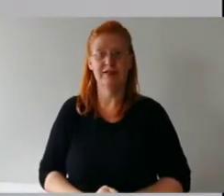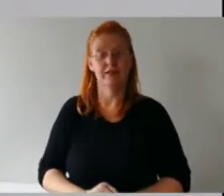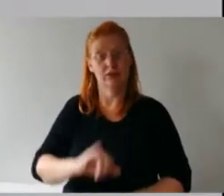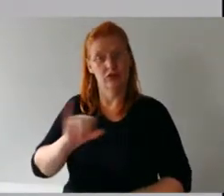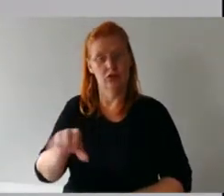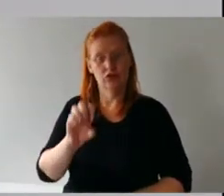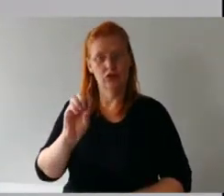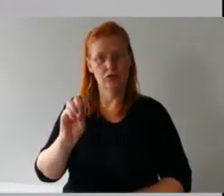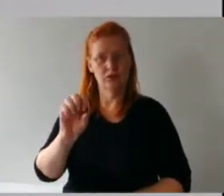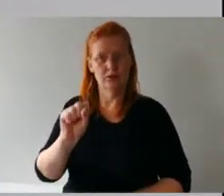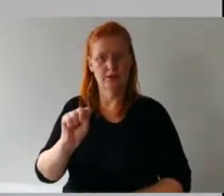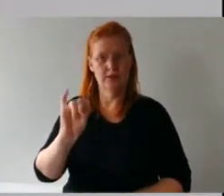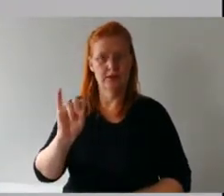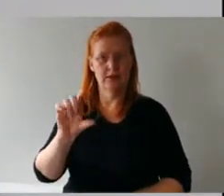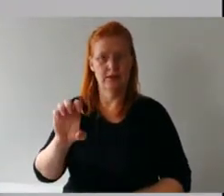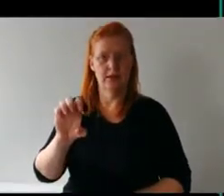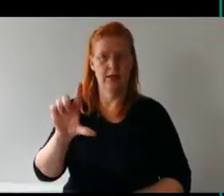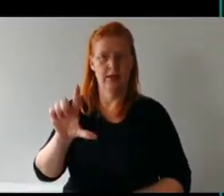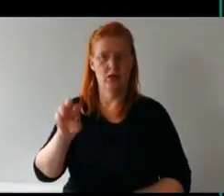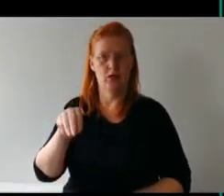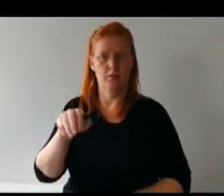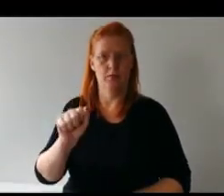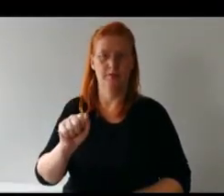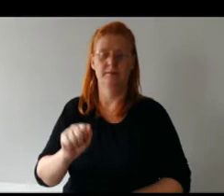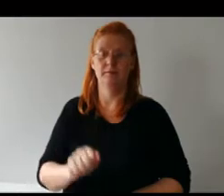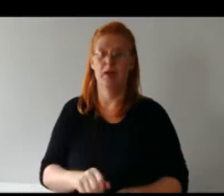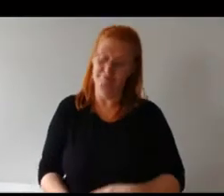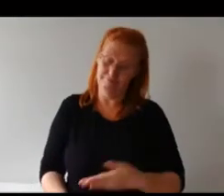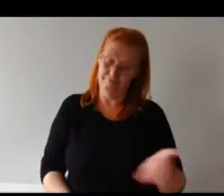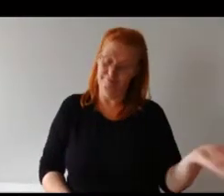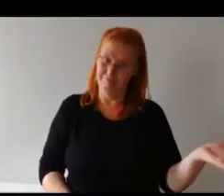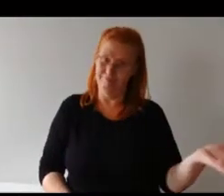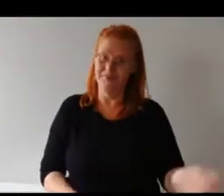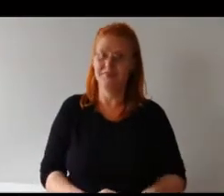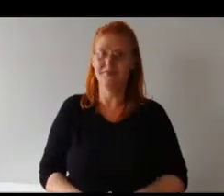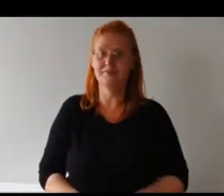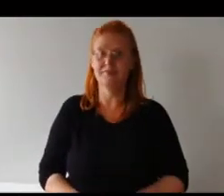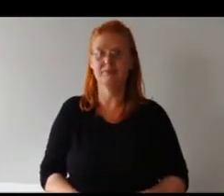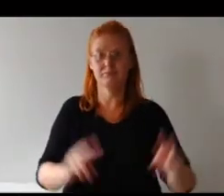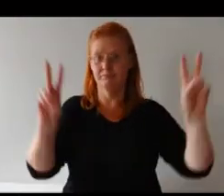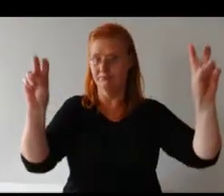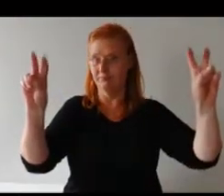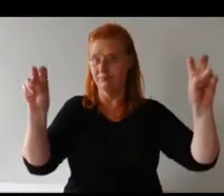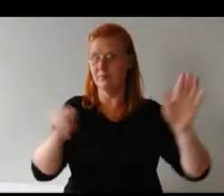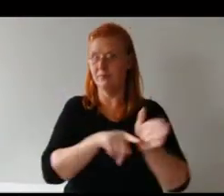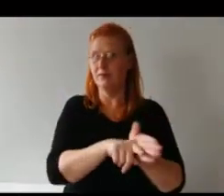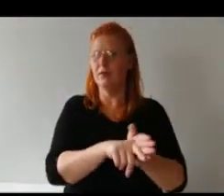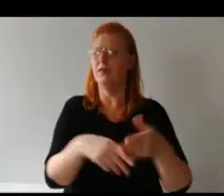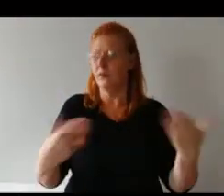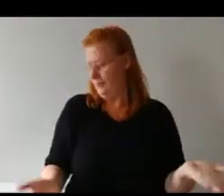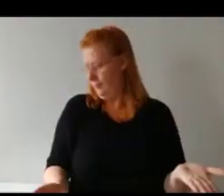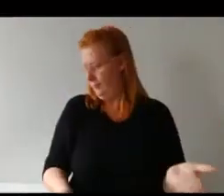medida de distinção e independência. Olá, meu nome é Josielma. Meu tema de pesquisa é Razão Inadequada,